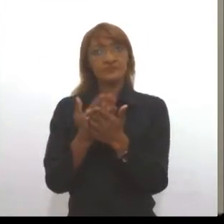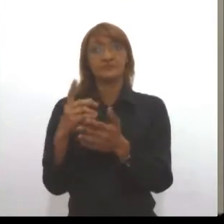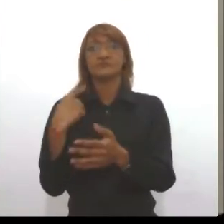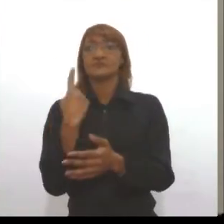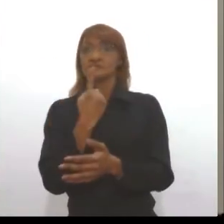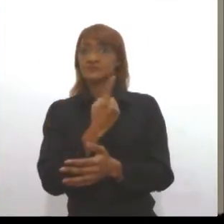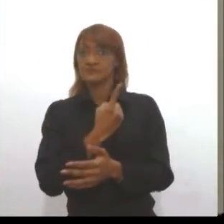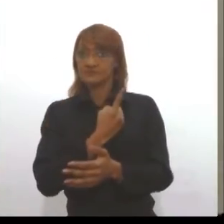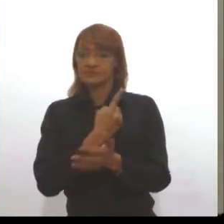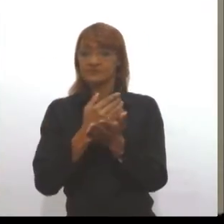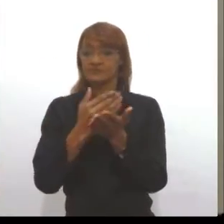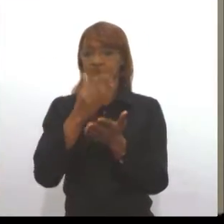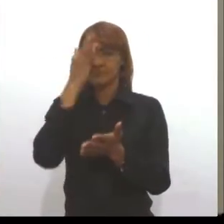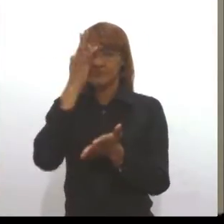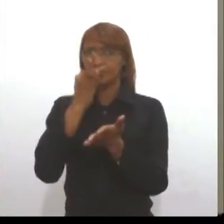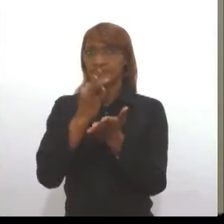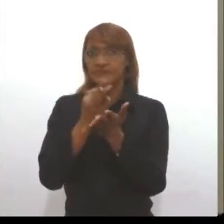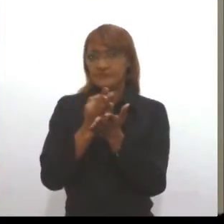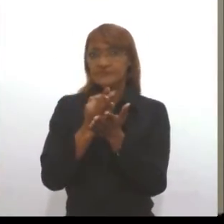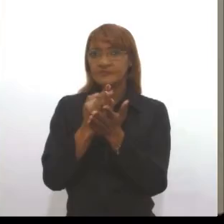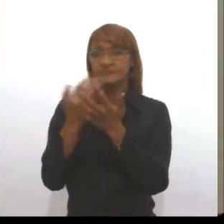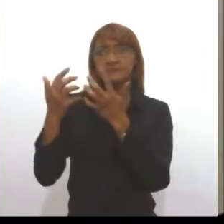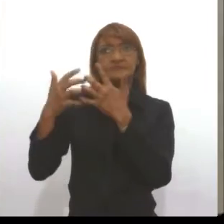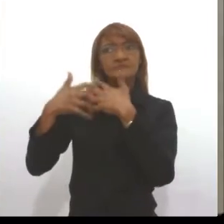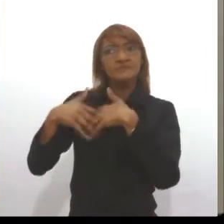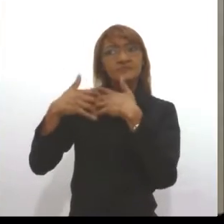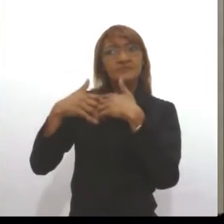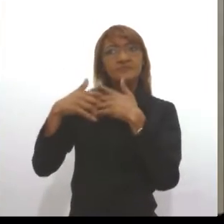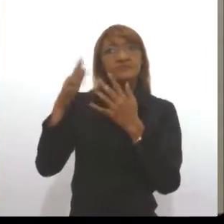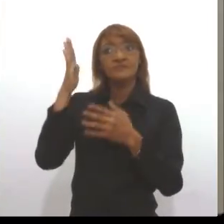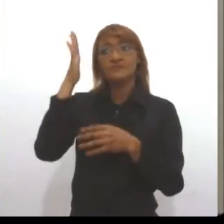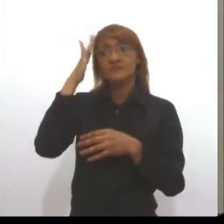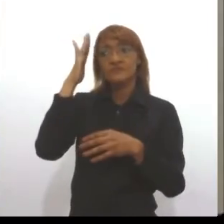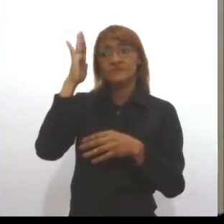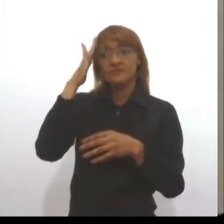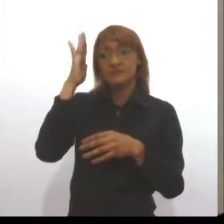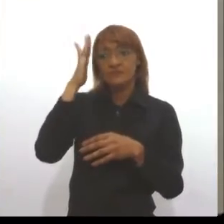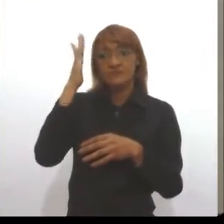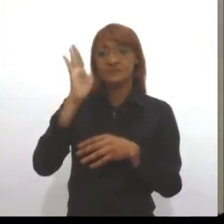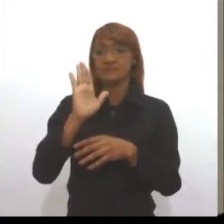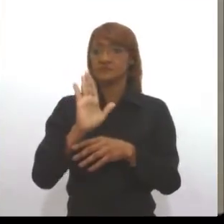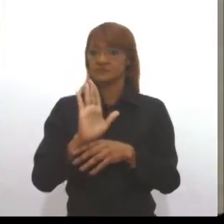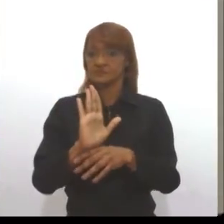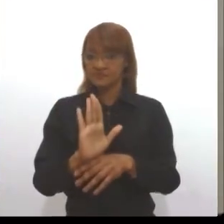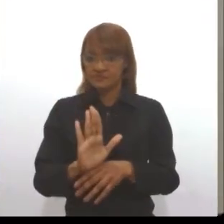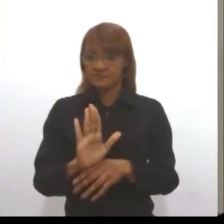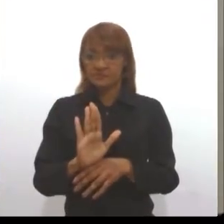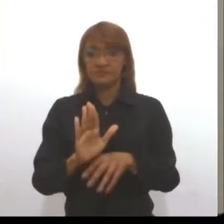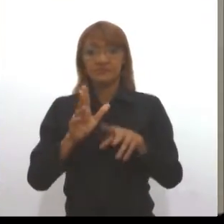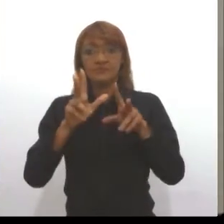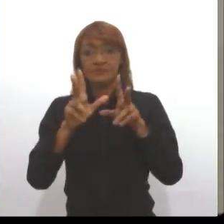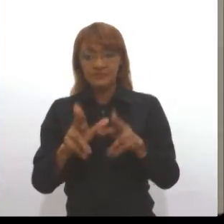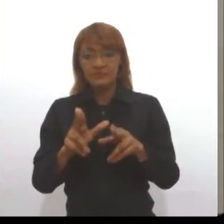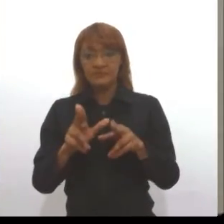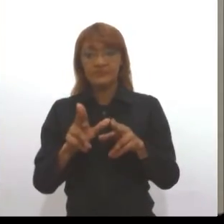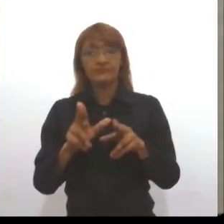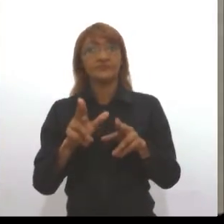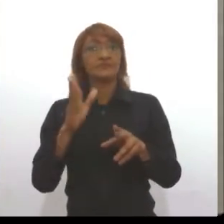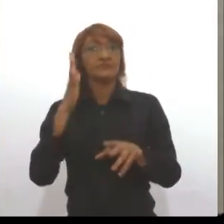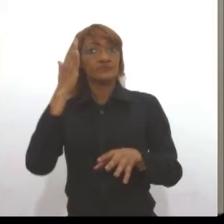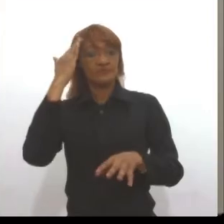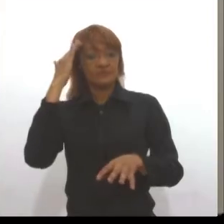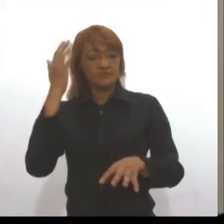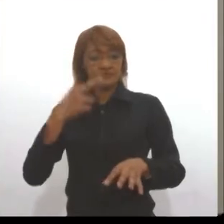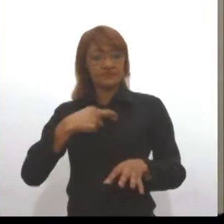fé com raciocínio, com entendimento, se passa também ao mesmo ponto a entender que a